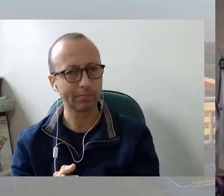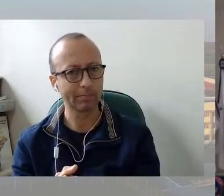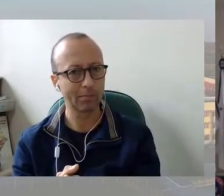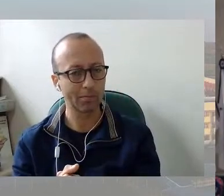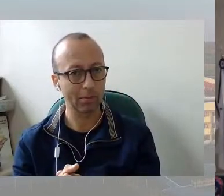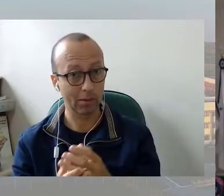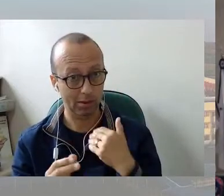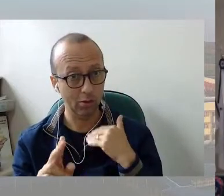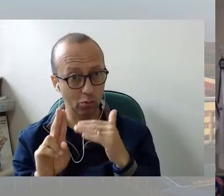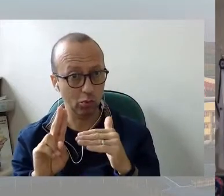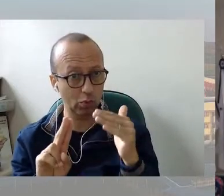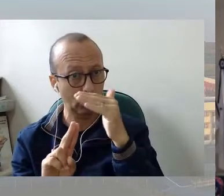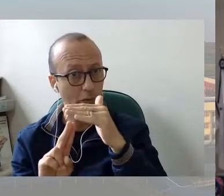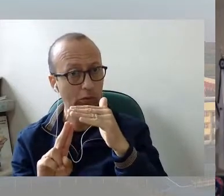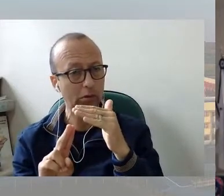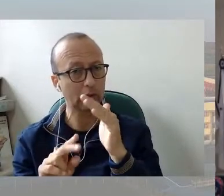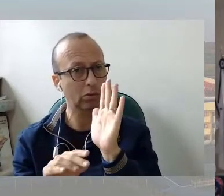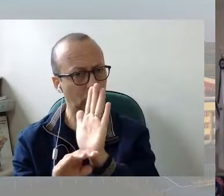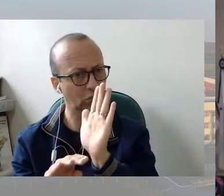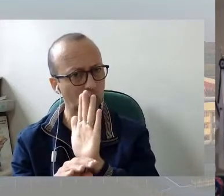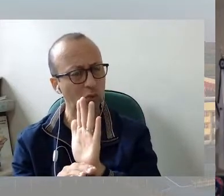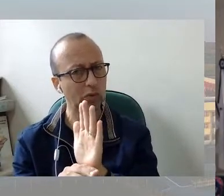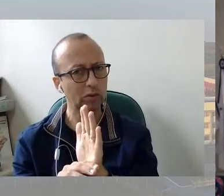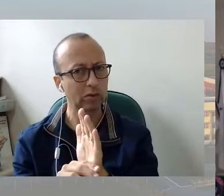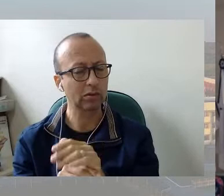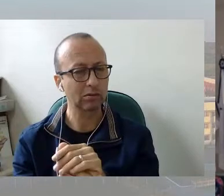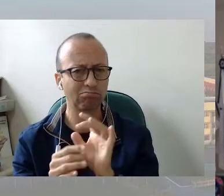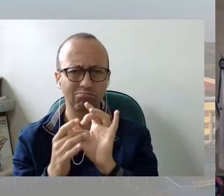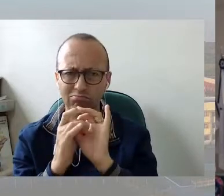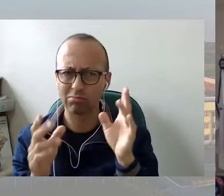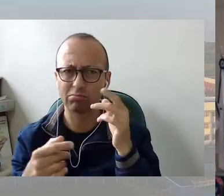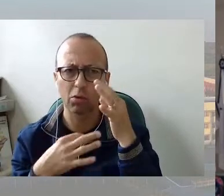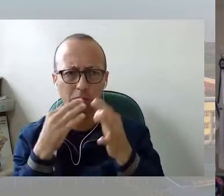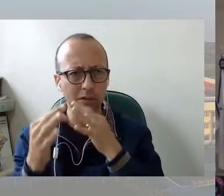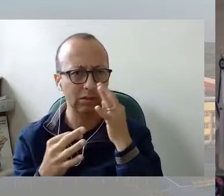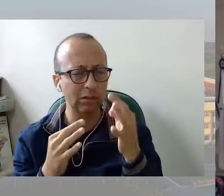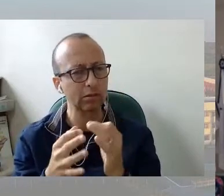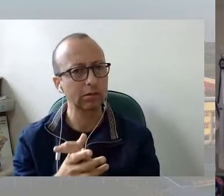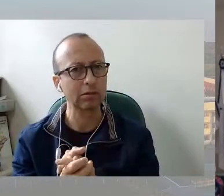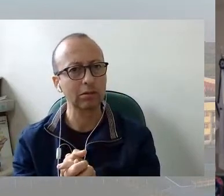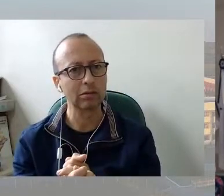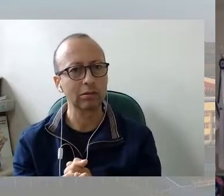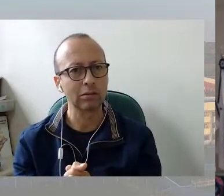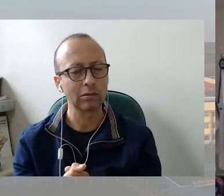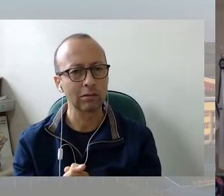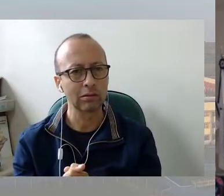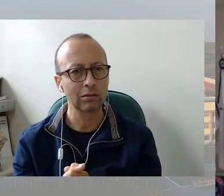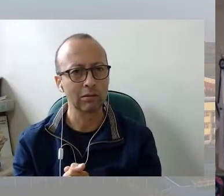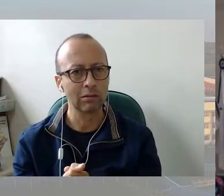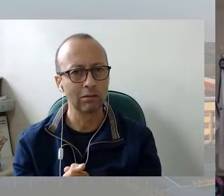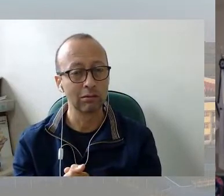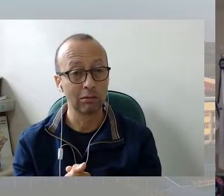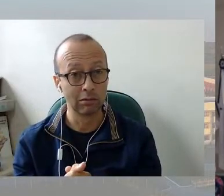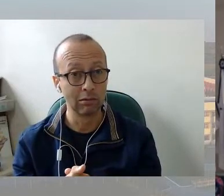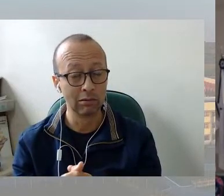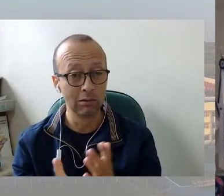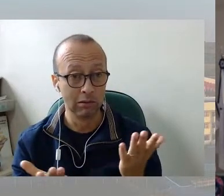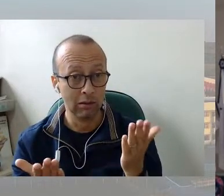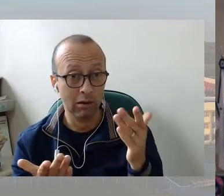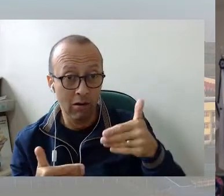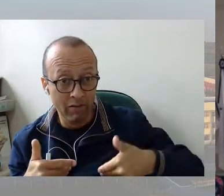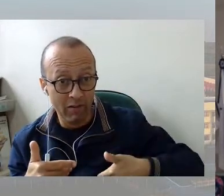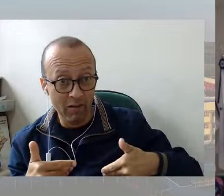do Consul, defendo a livre manifestação e entendo que a fome tem importância